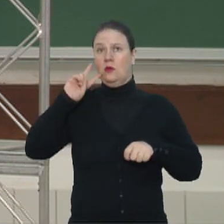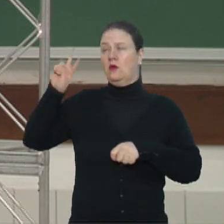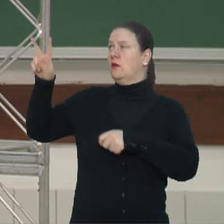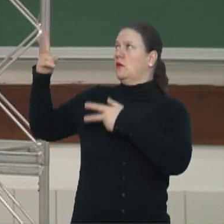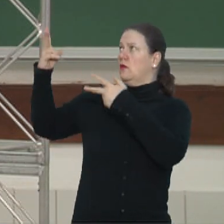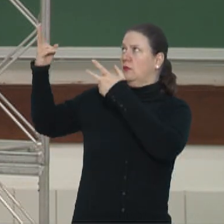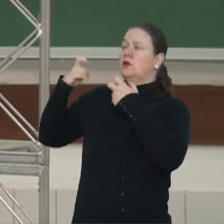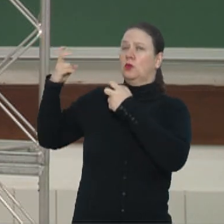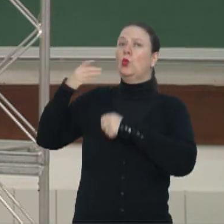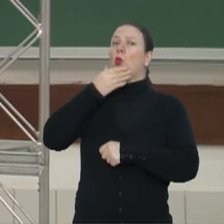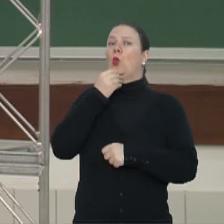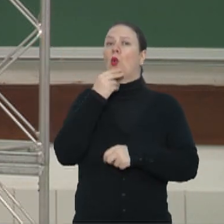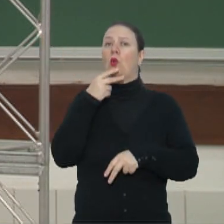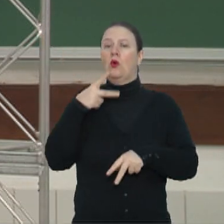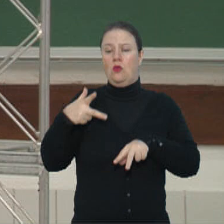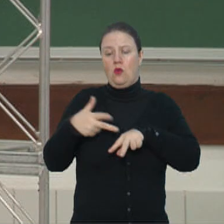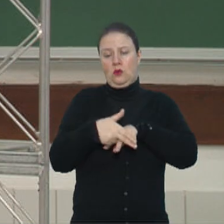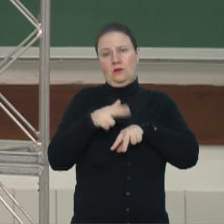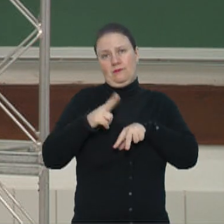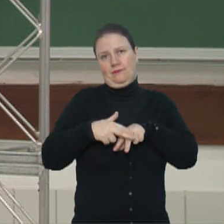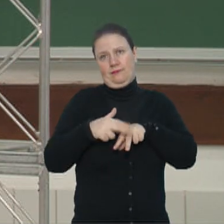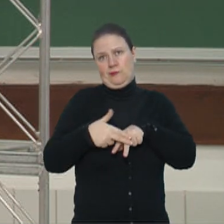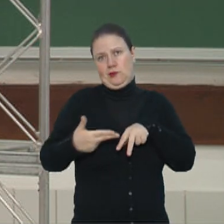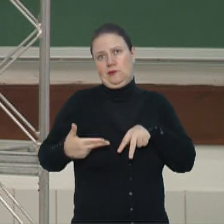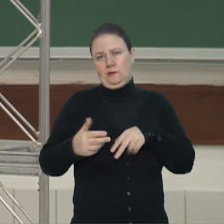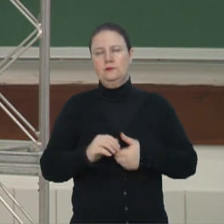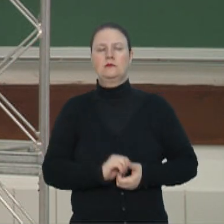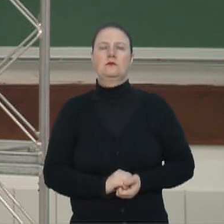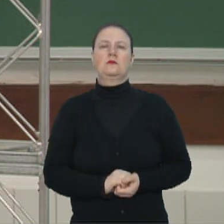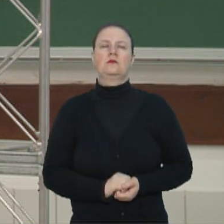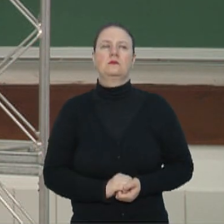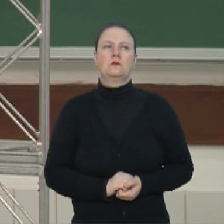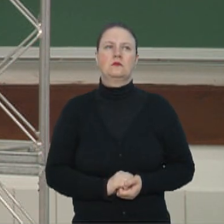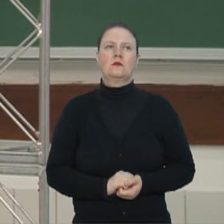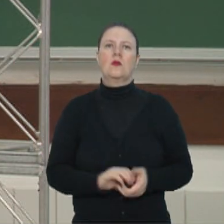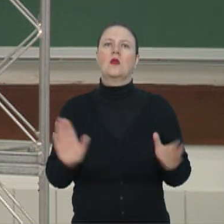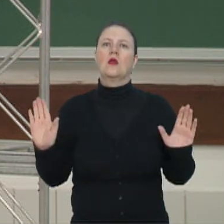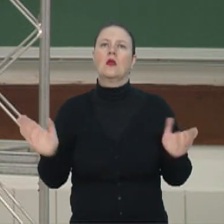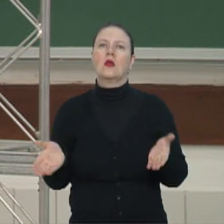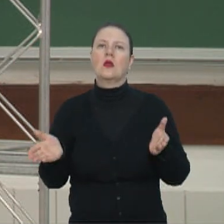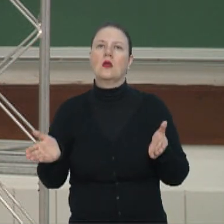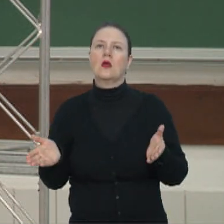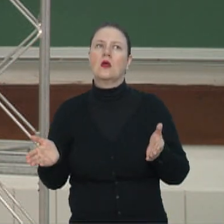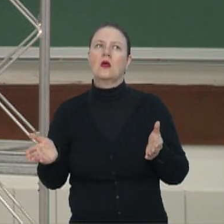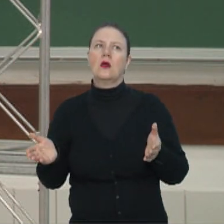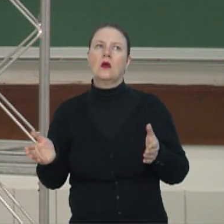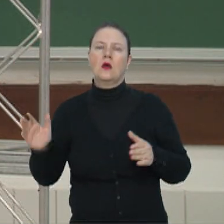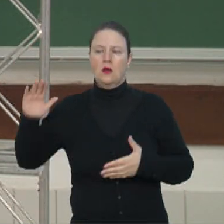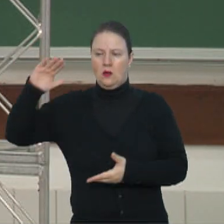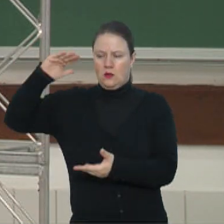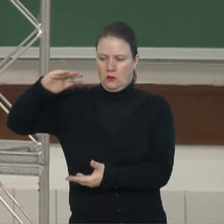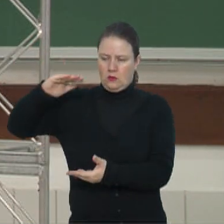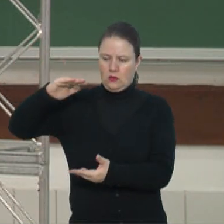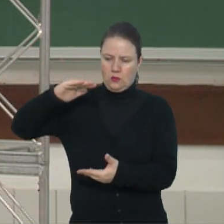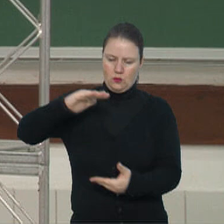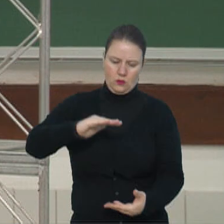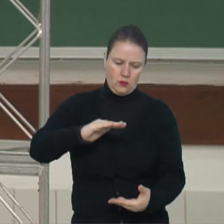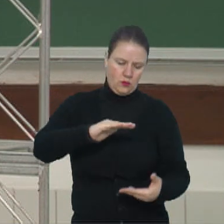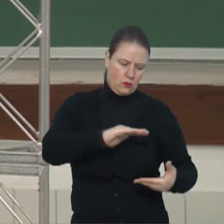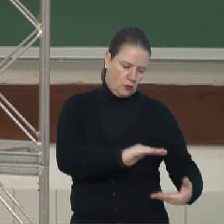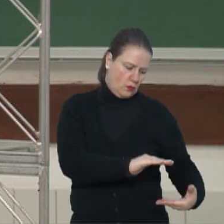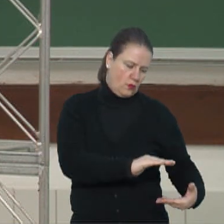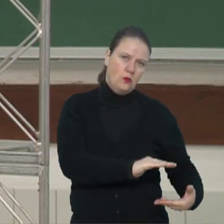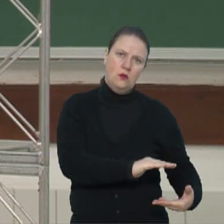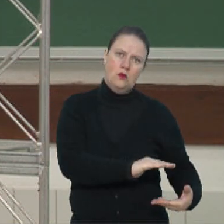nas pernas. Então, ele diz, corte as suas porções, diminua as porções,